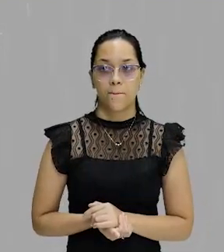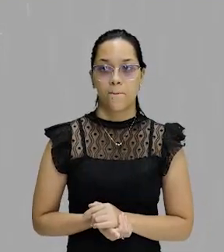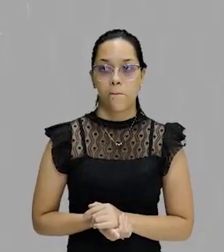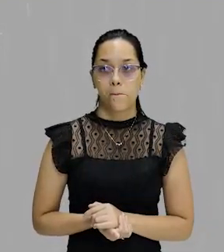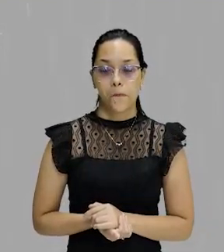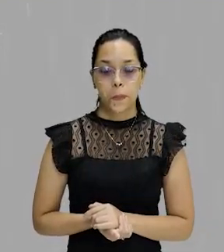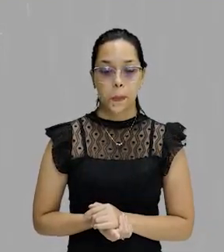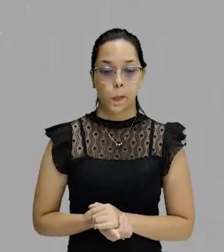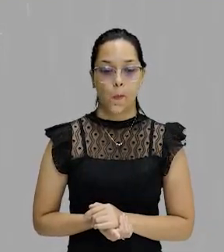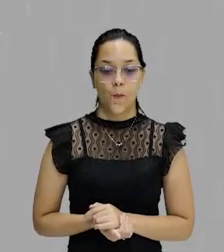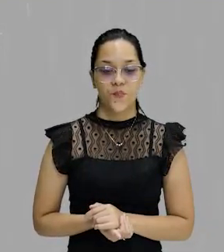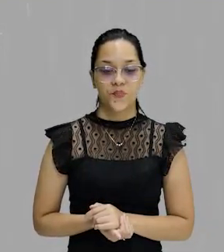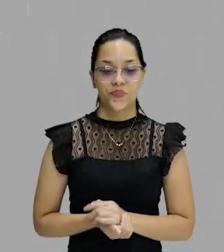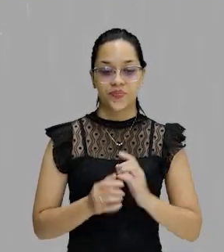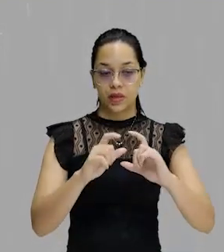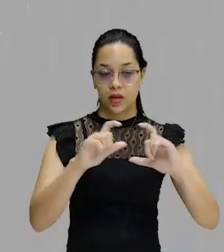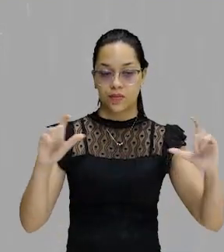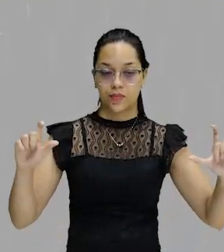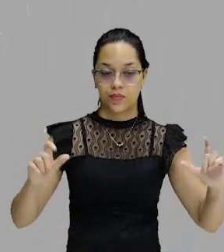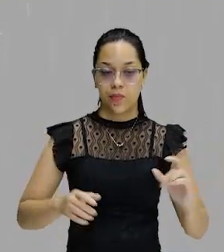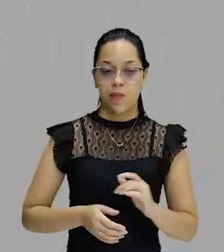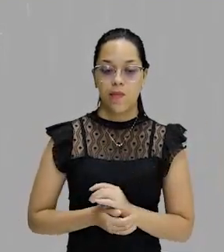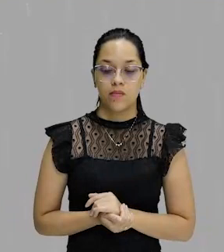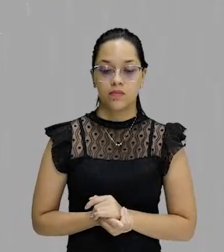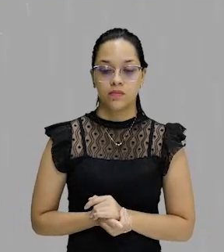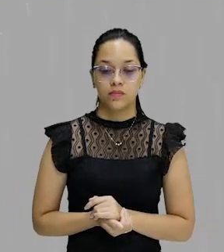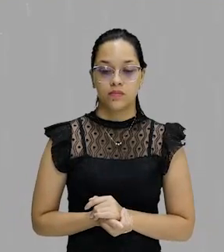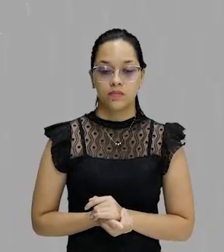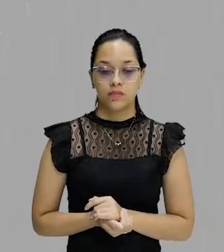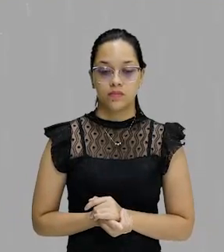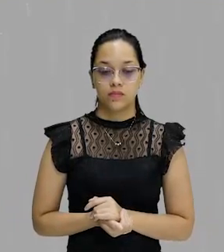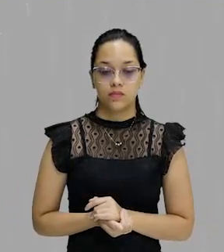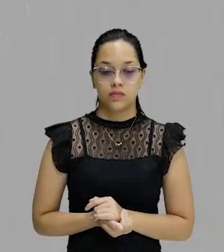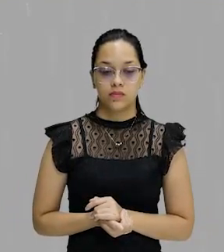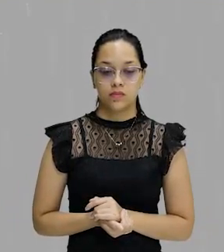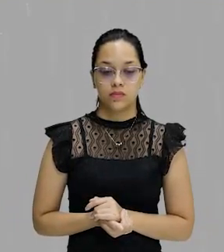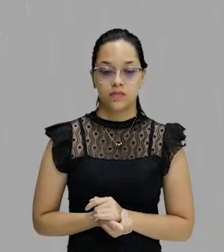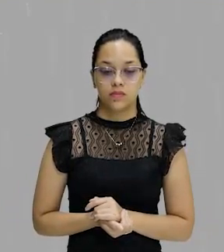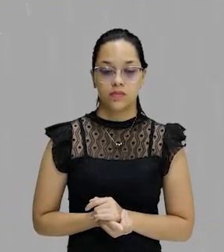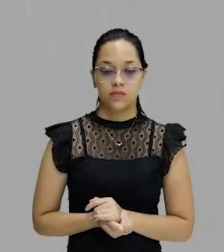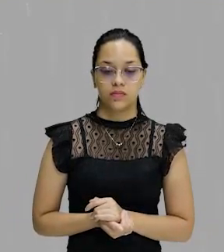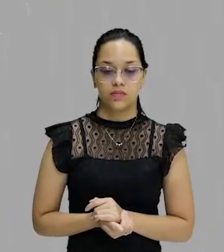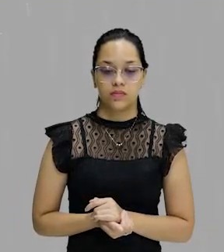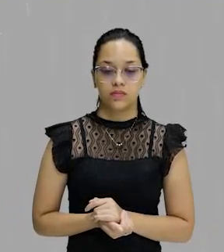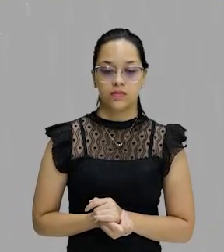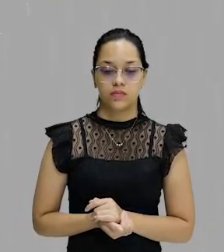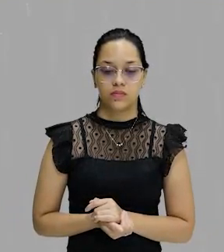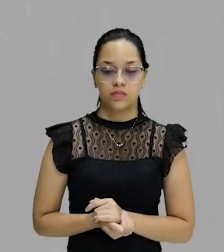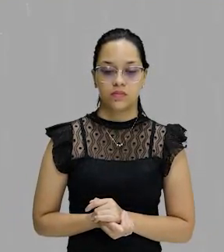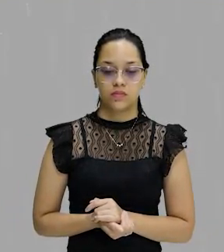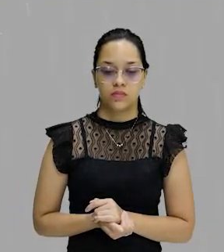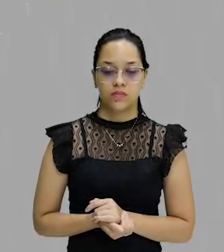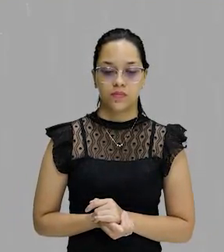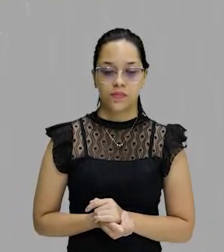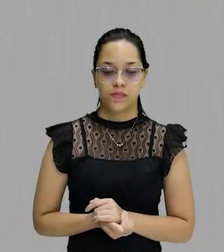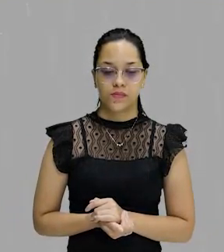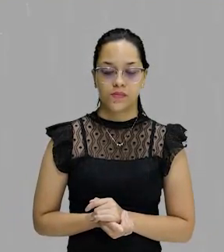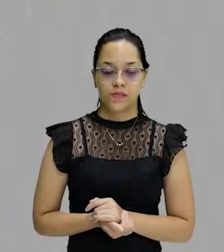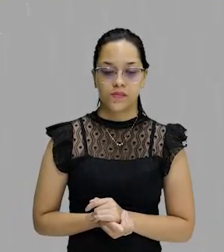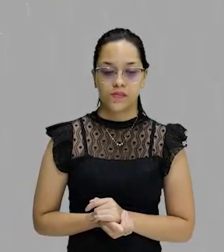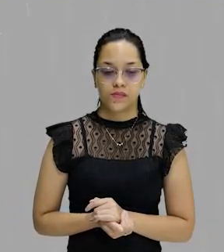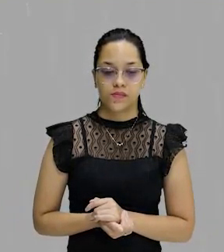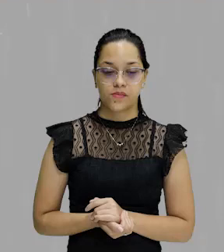enunciado, olha o comando. O surgimento da categoria mencionada. Qual é a categoria que ele se refere no